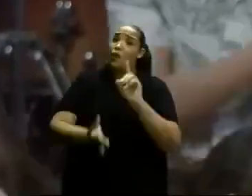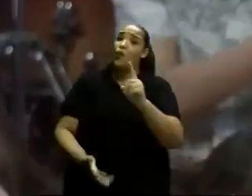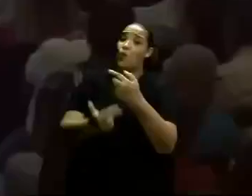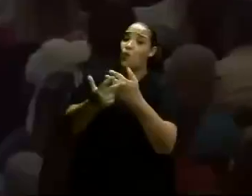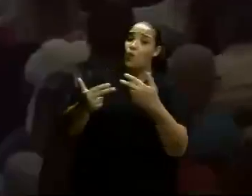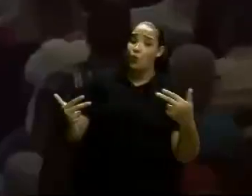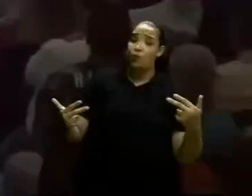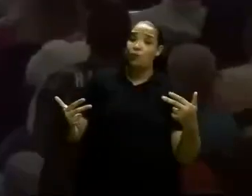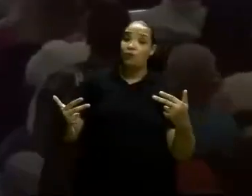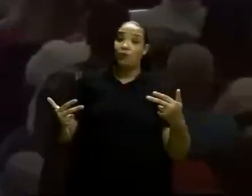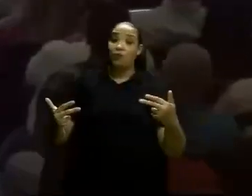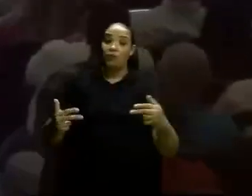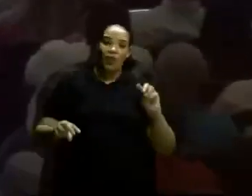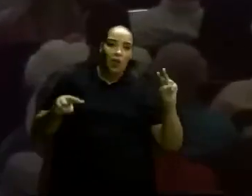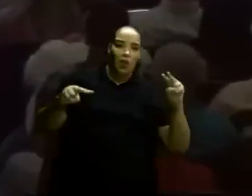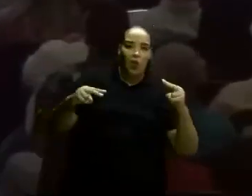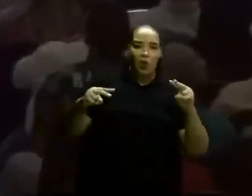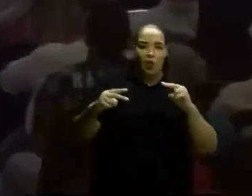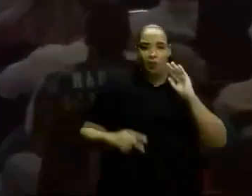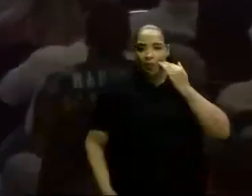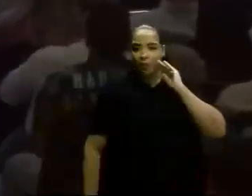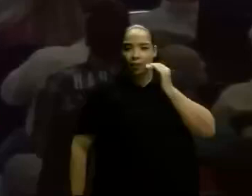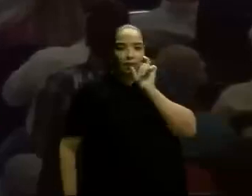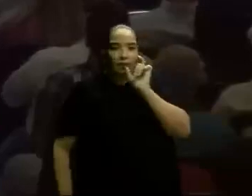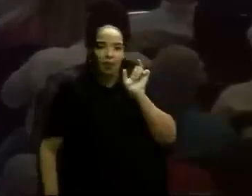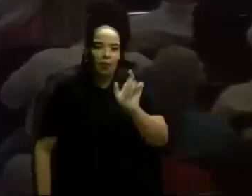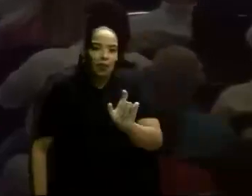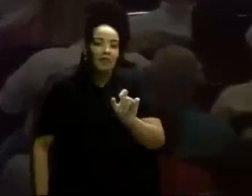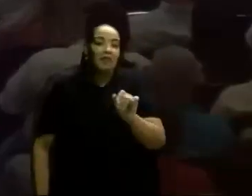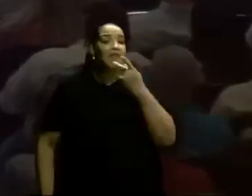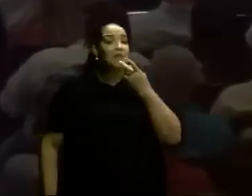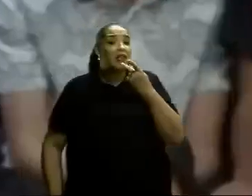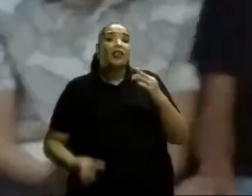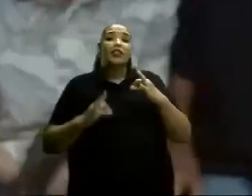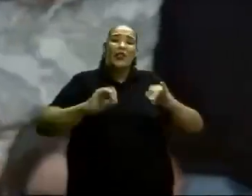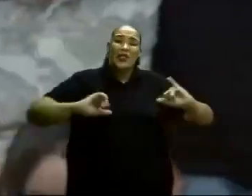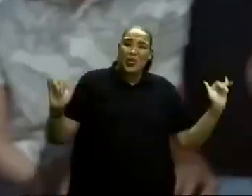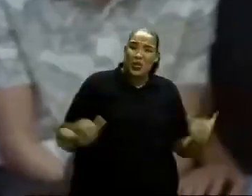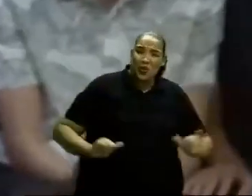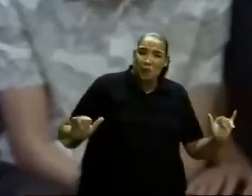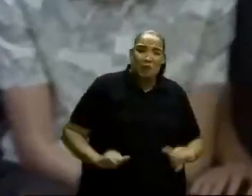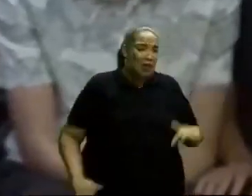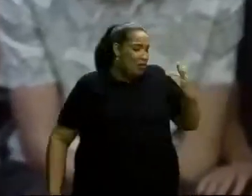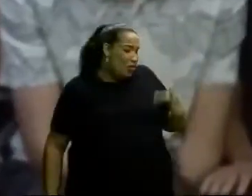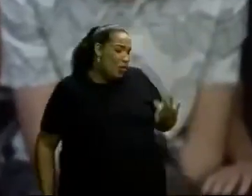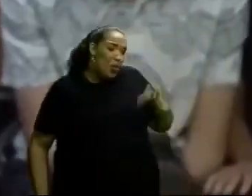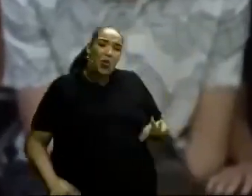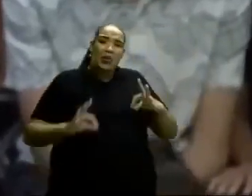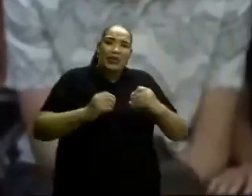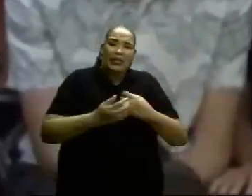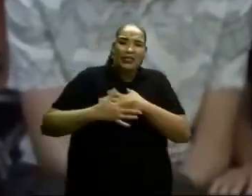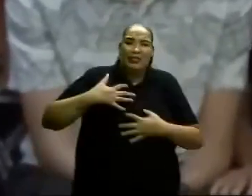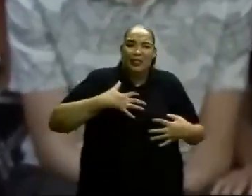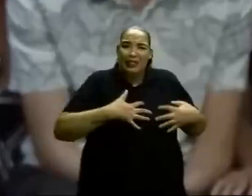coisa. Olha aqui para mim que eu quero que você entenda essa palavra. Se eu te disser que toda dor, todo sofrimento, tudo que você tem vivido na